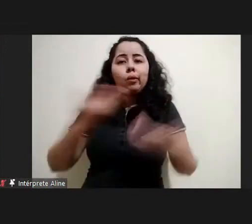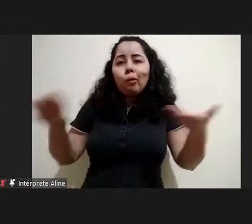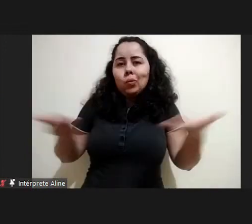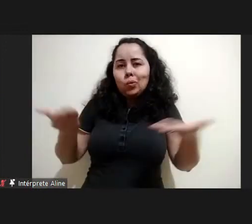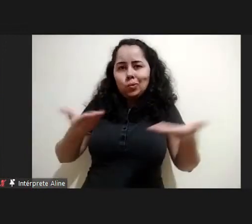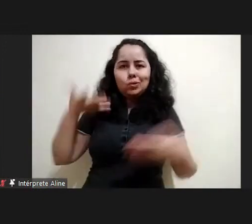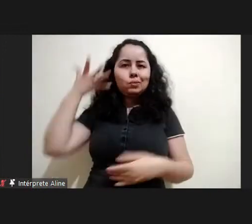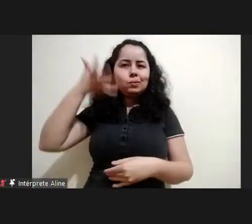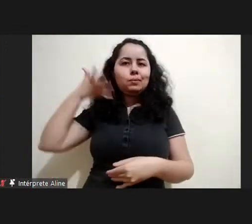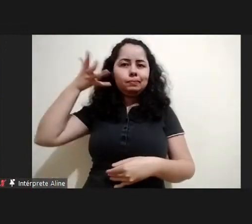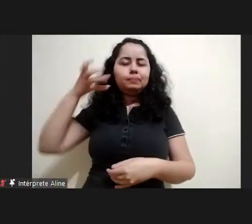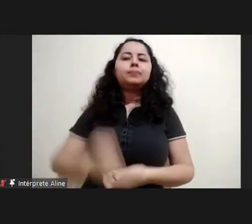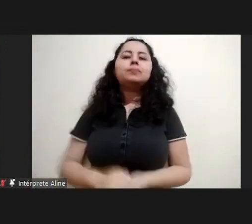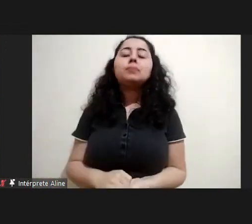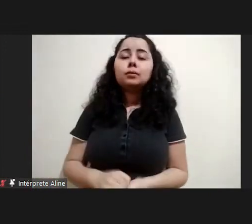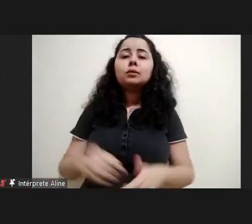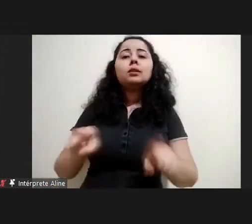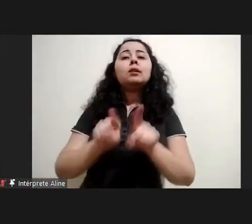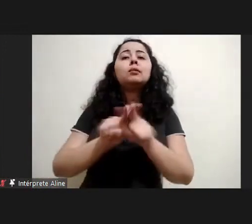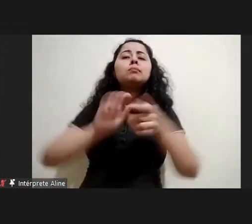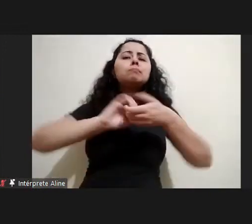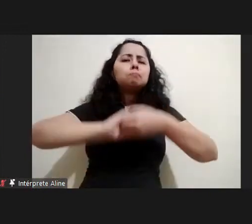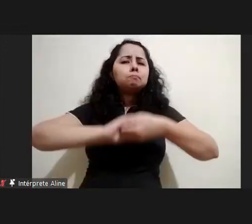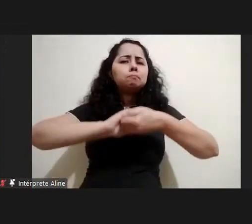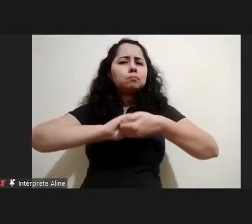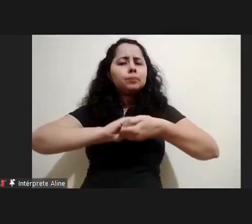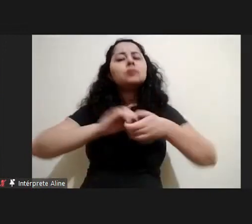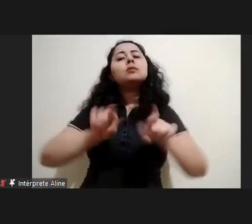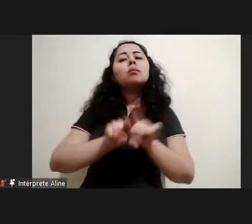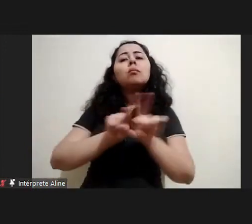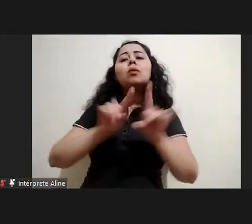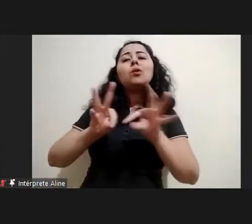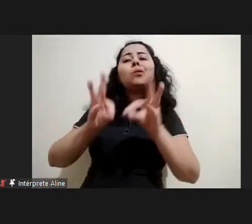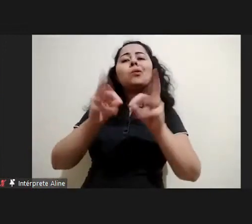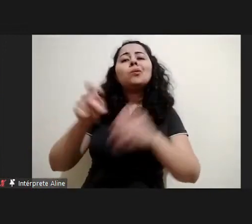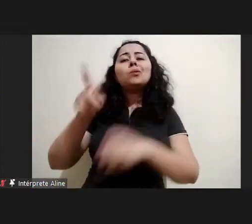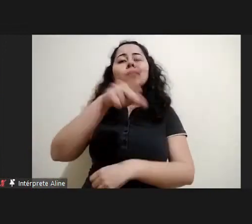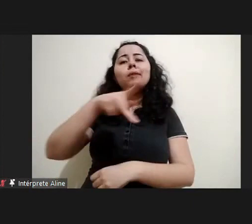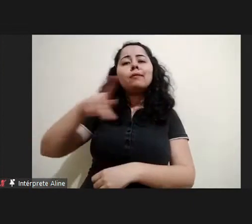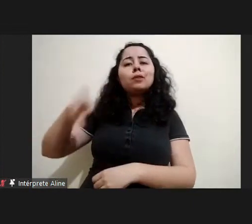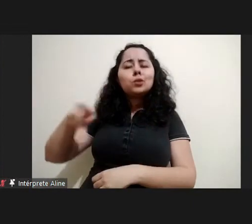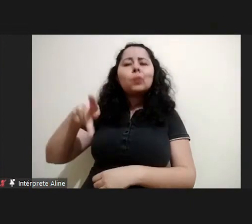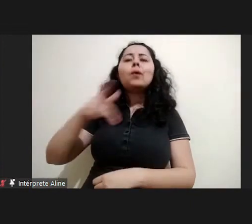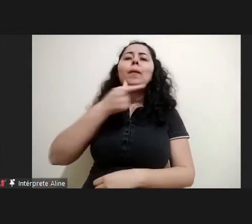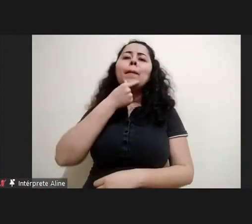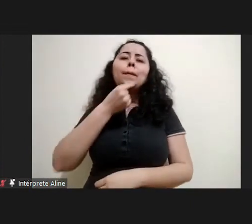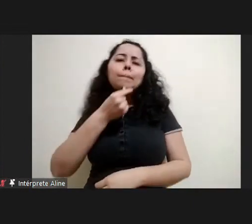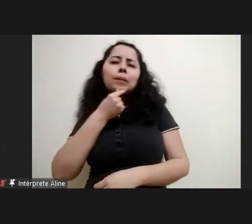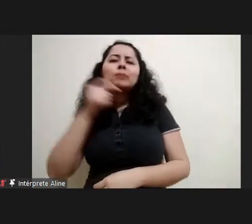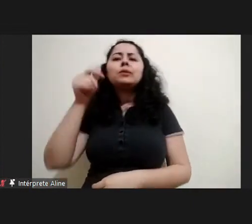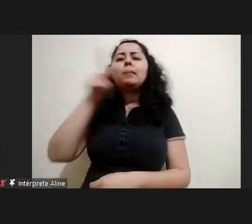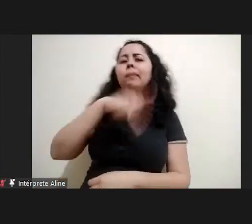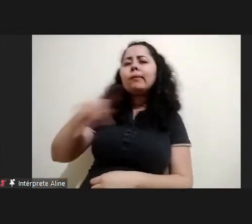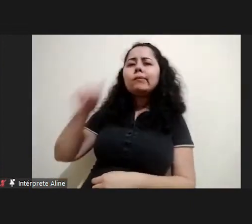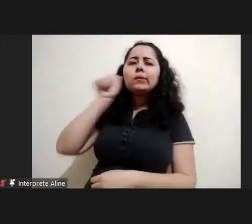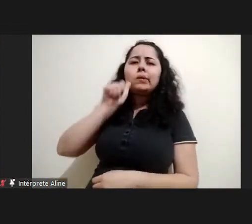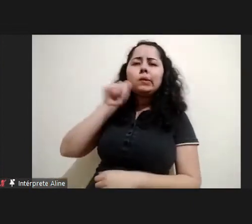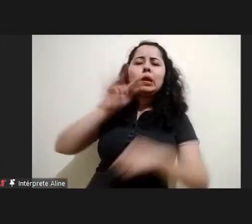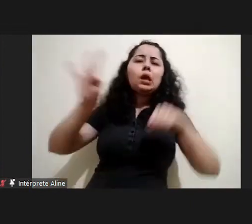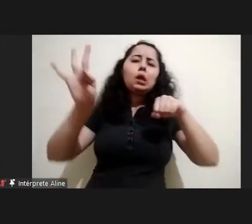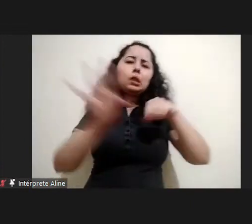Gostaria de cumprimentar também todos os professores, professoras, técnicos,